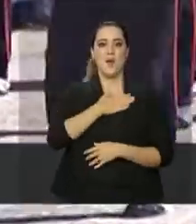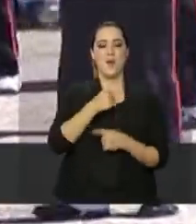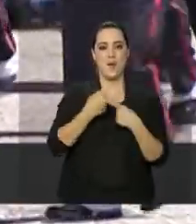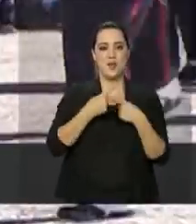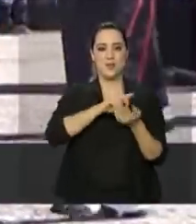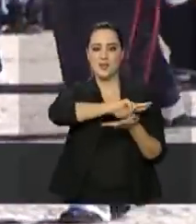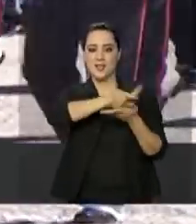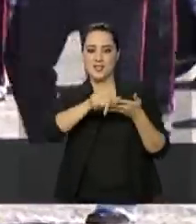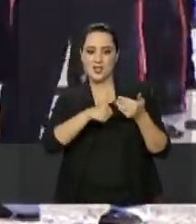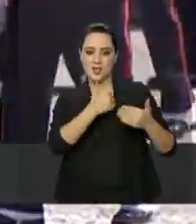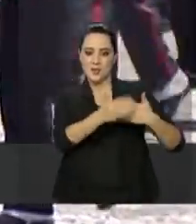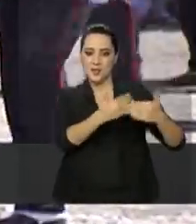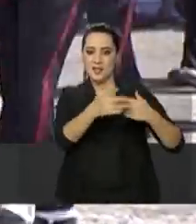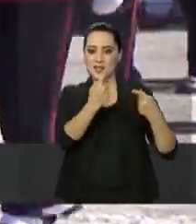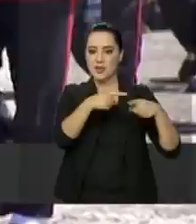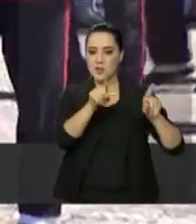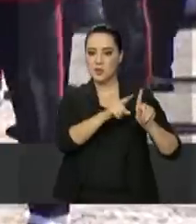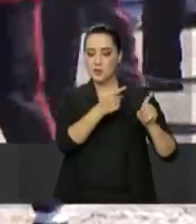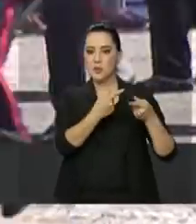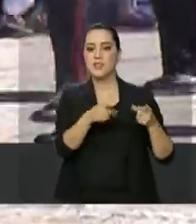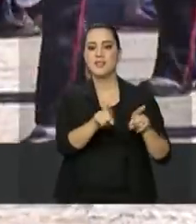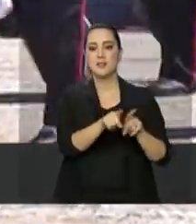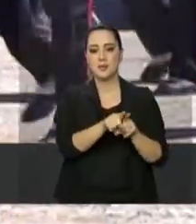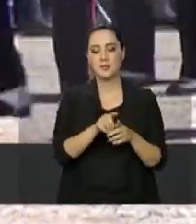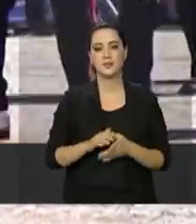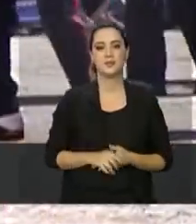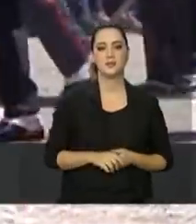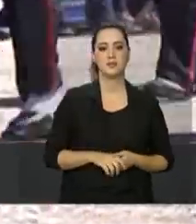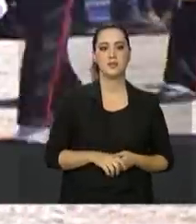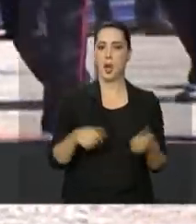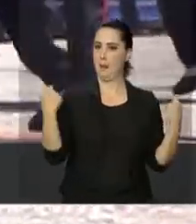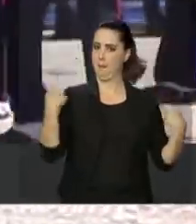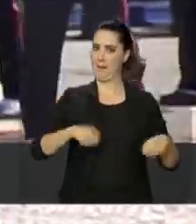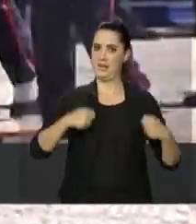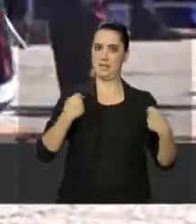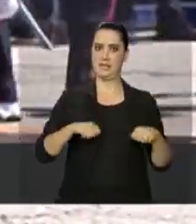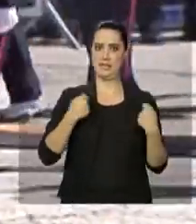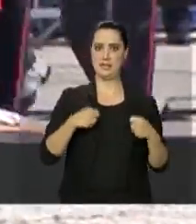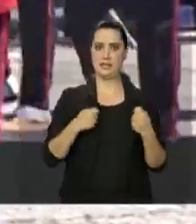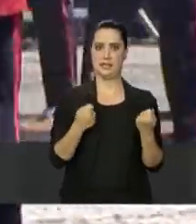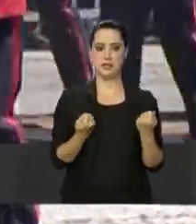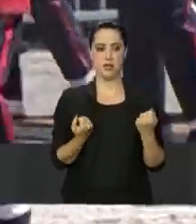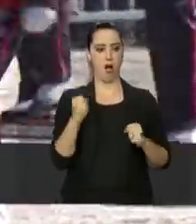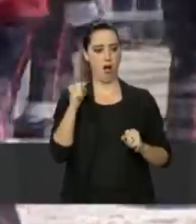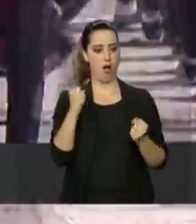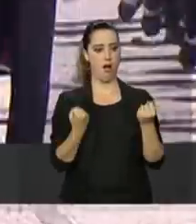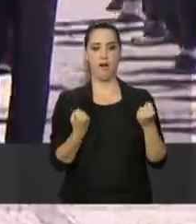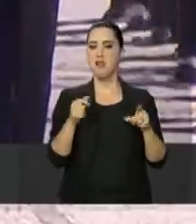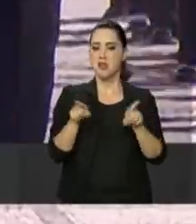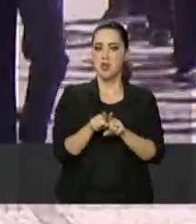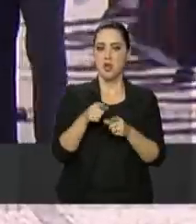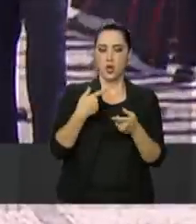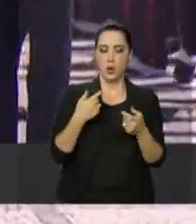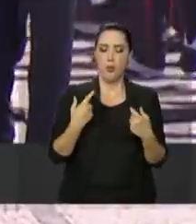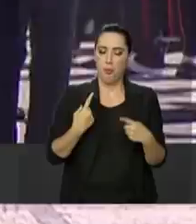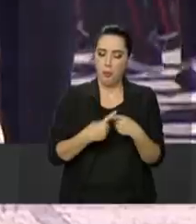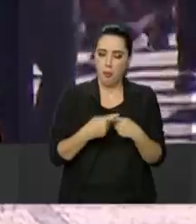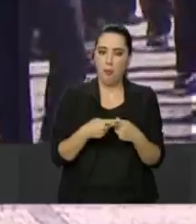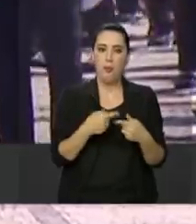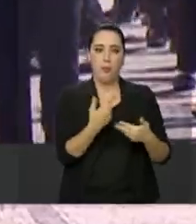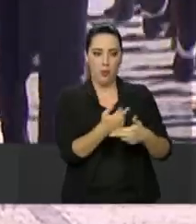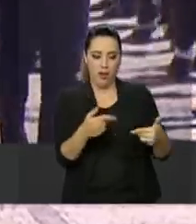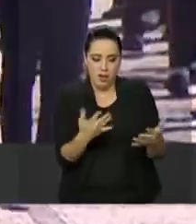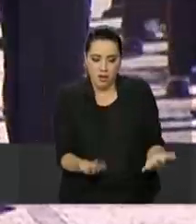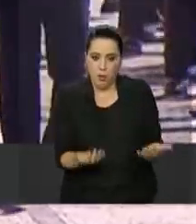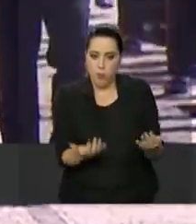faz muitas evoluções. Sim, e tem que ter uma coordenação muito grande. Imagina você tocar aqueles instrumentos que não são leves e ao